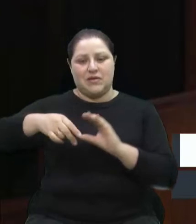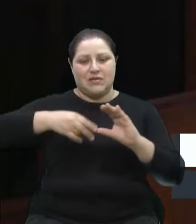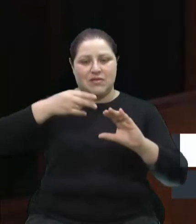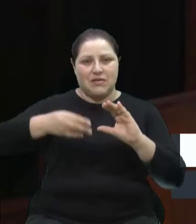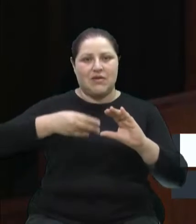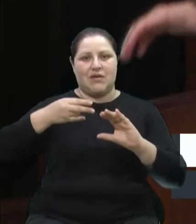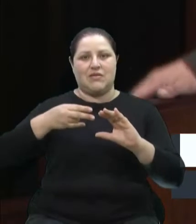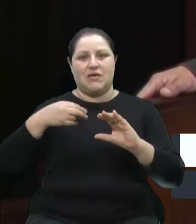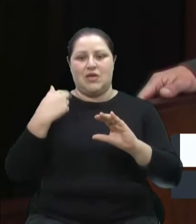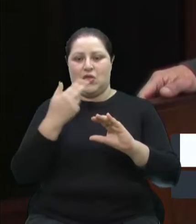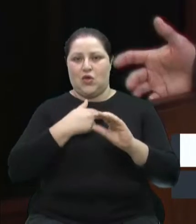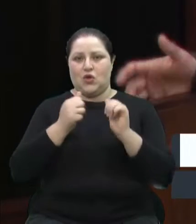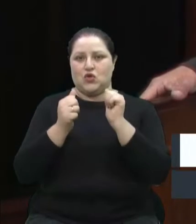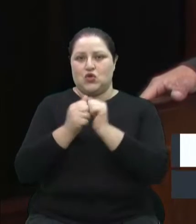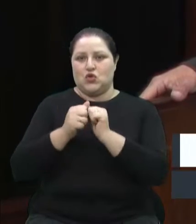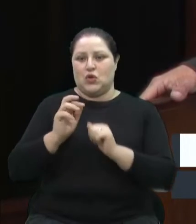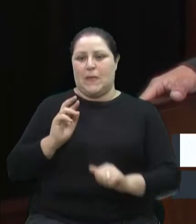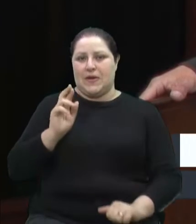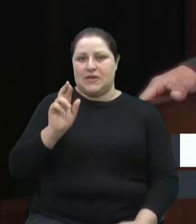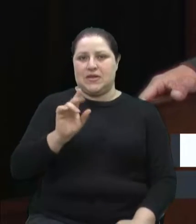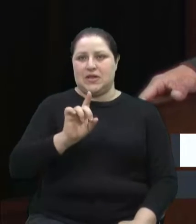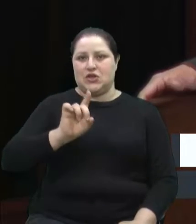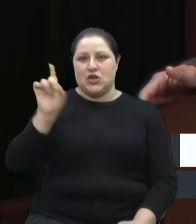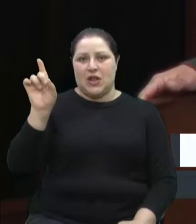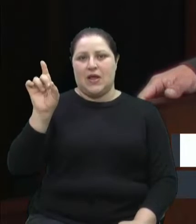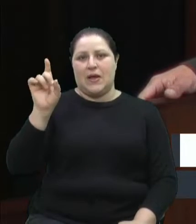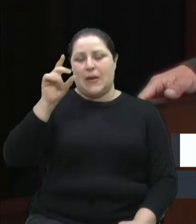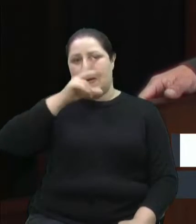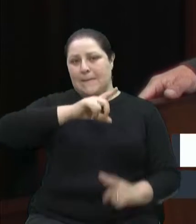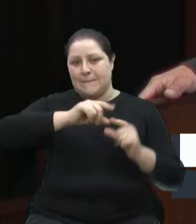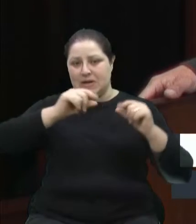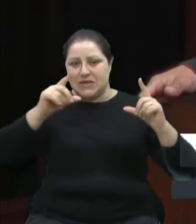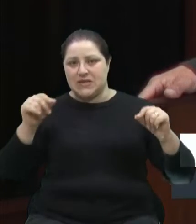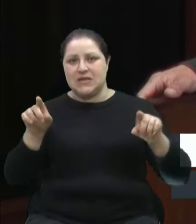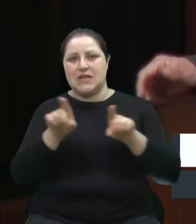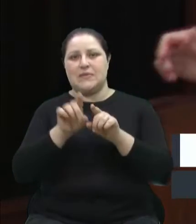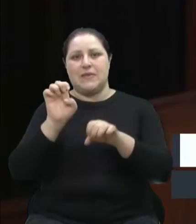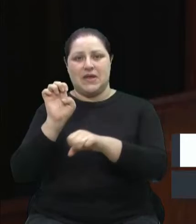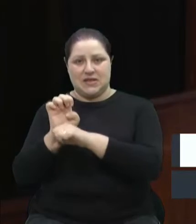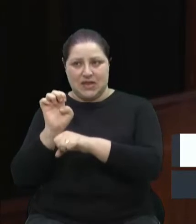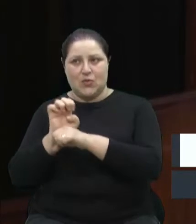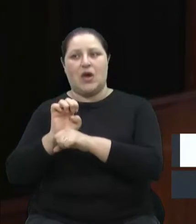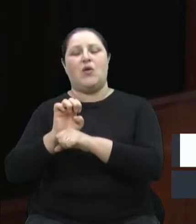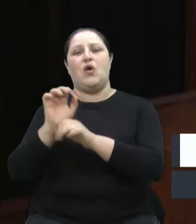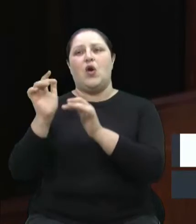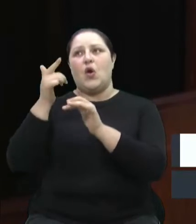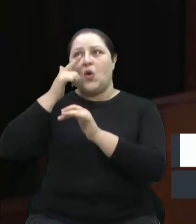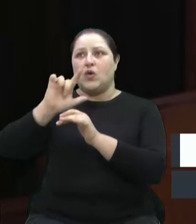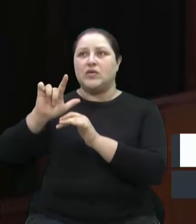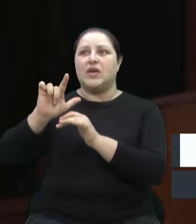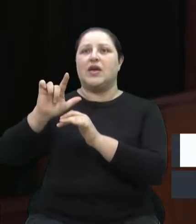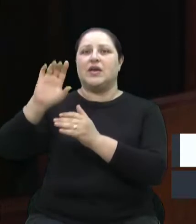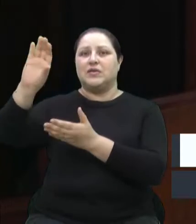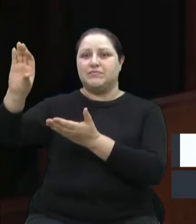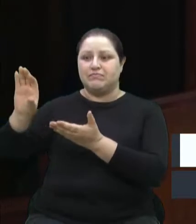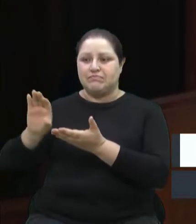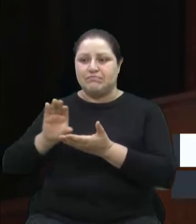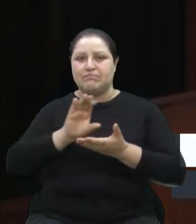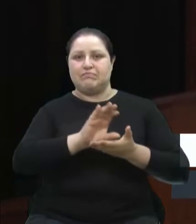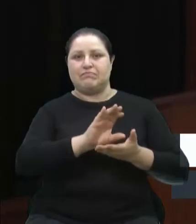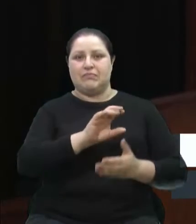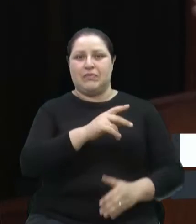nossos representantes em Brasília, até mesmo no estado, conseguimos essas verbas, às vezes verbas parlamentares, como